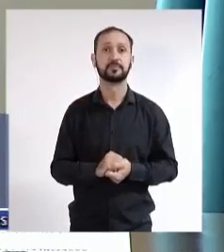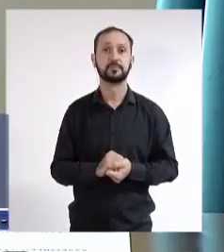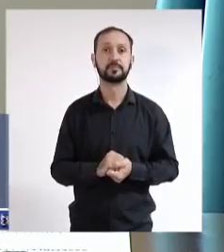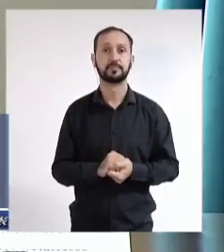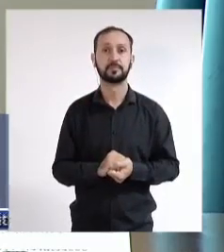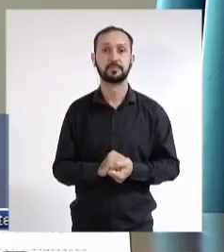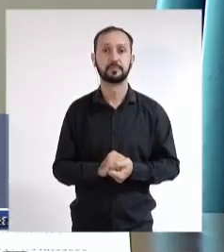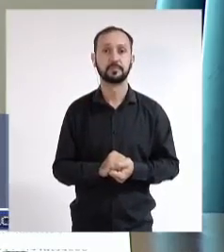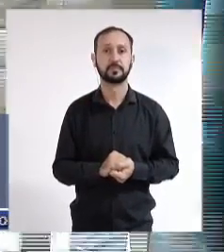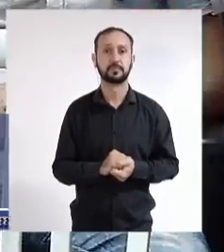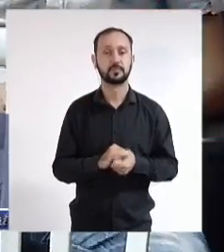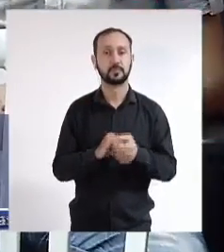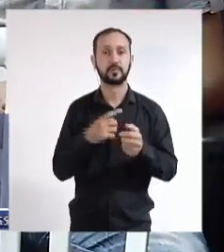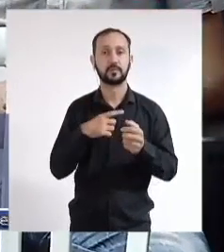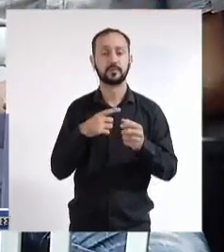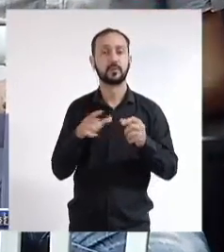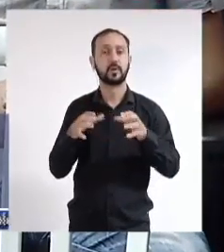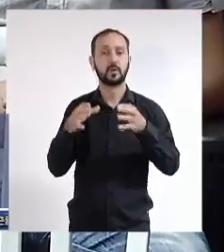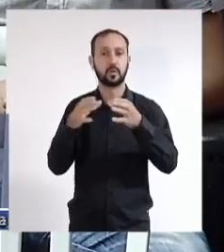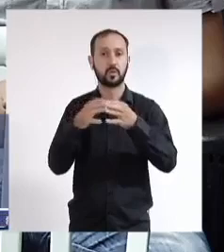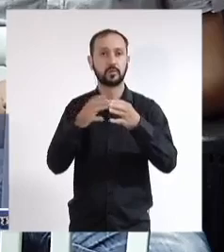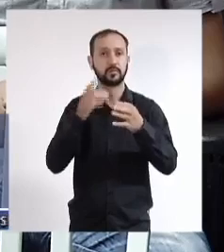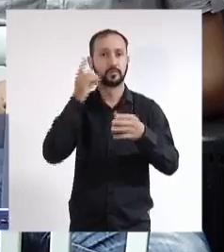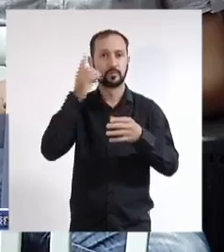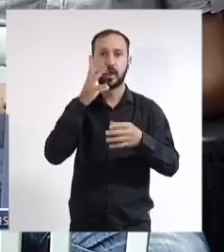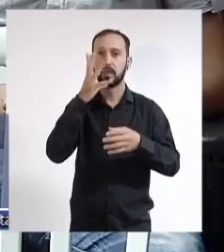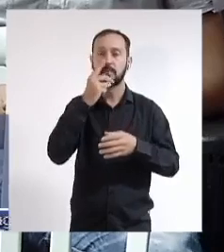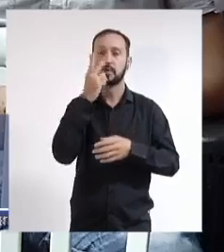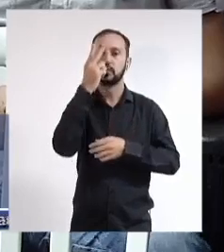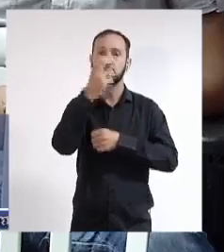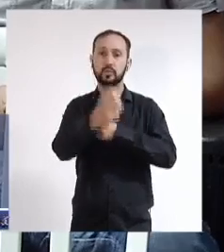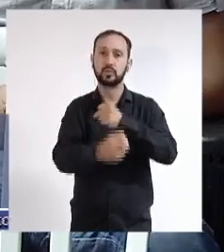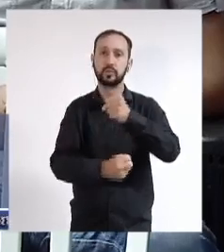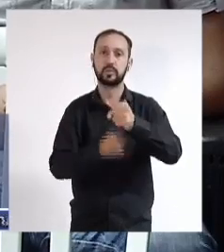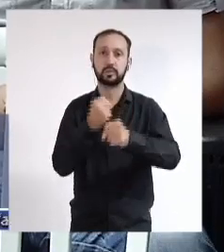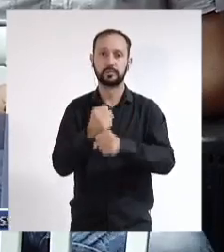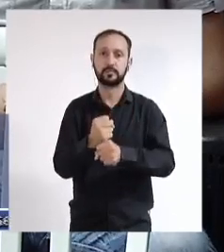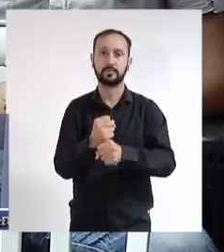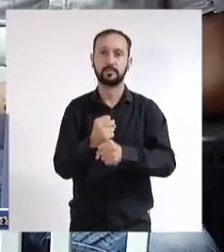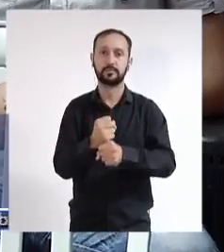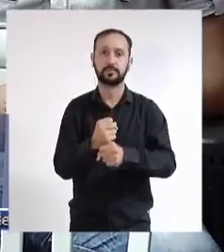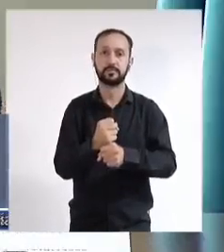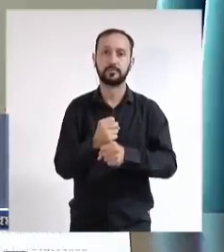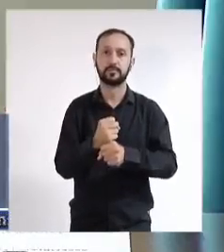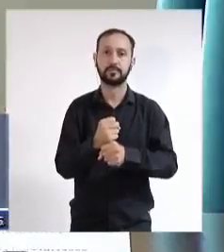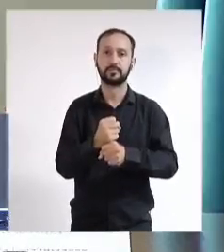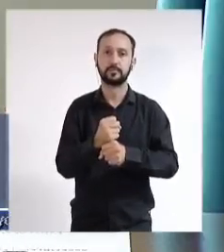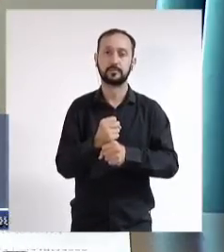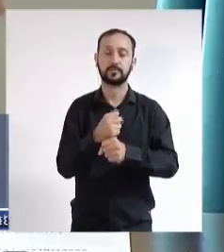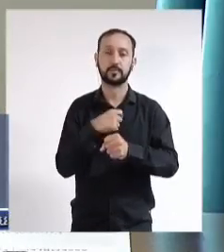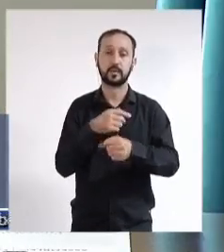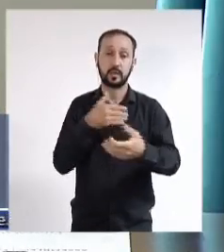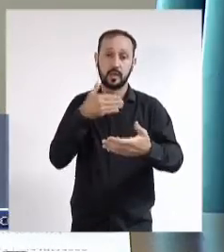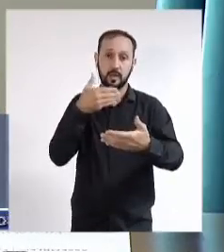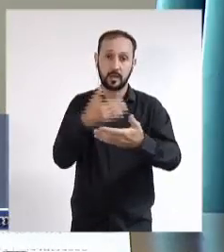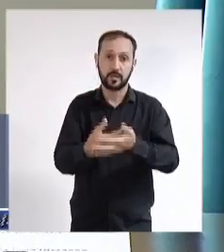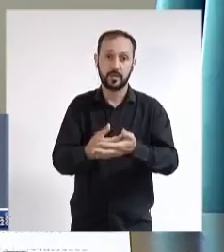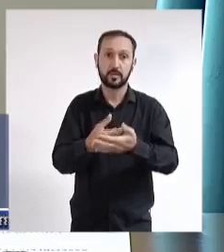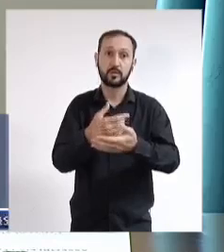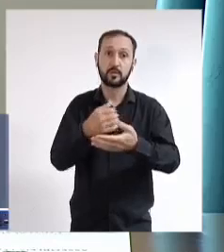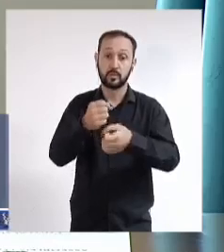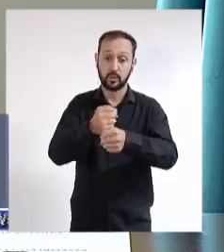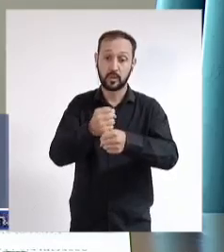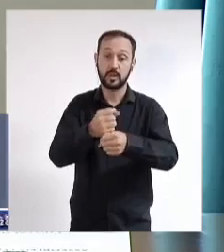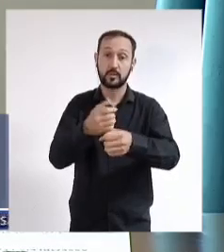as frentes parlamentares têm duração de dois anos no encerramento da frente